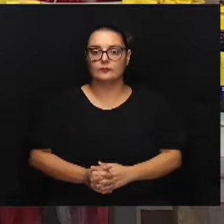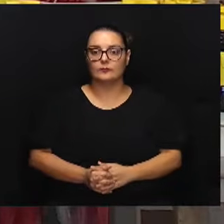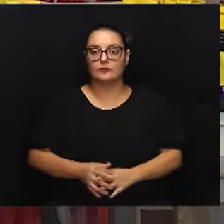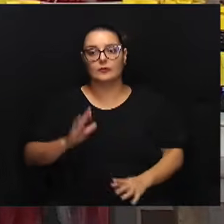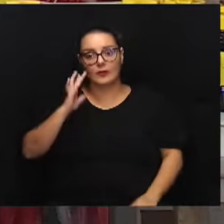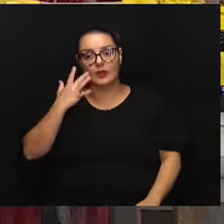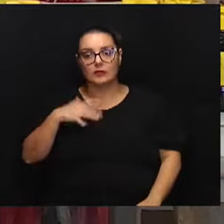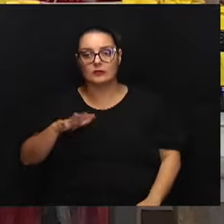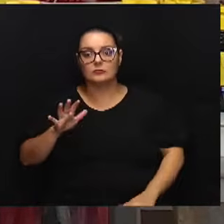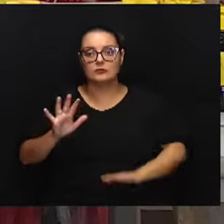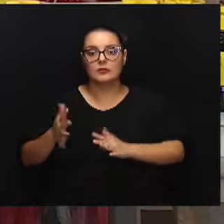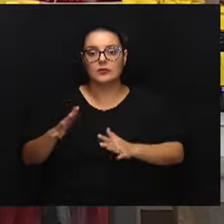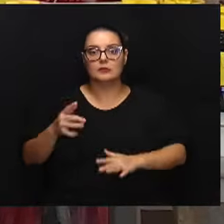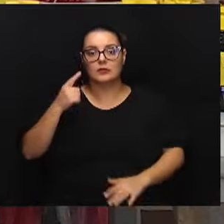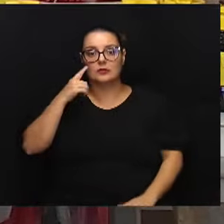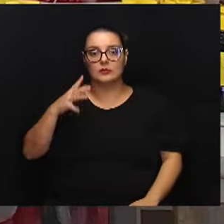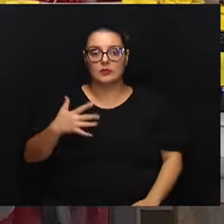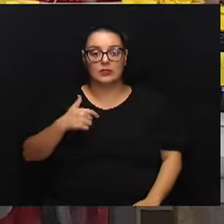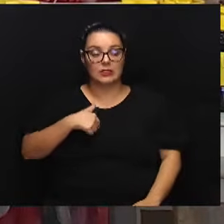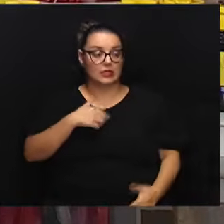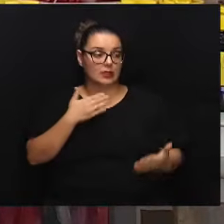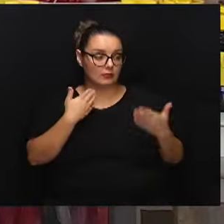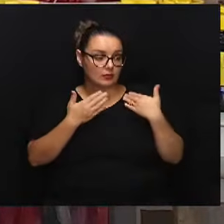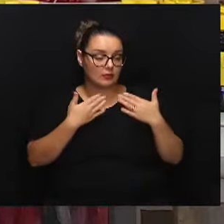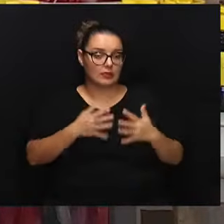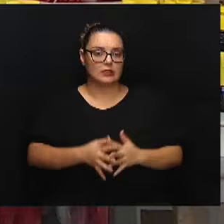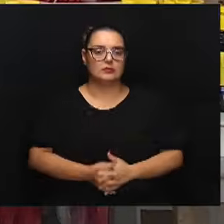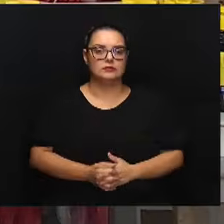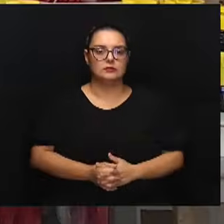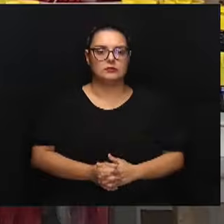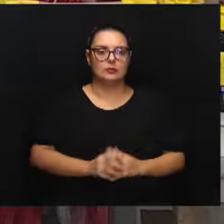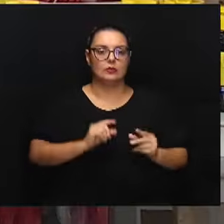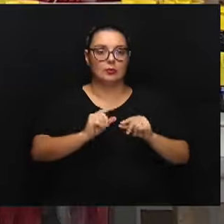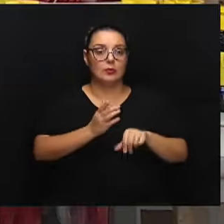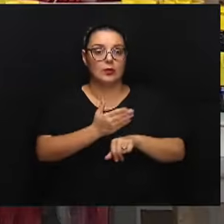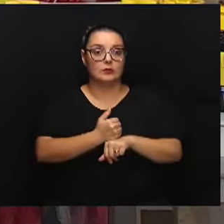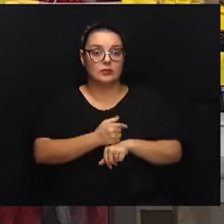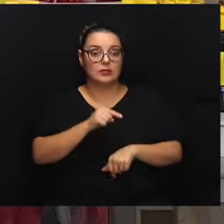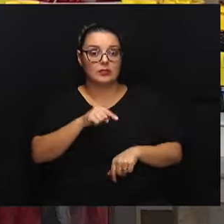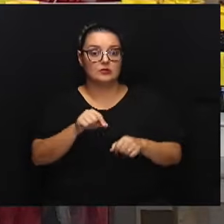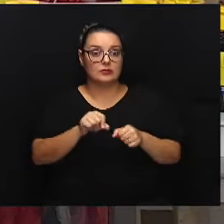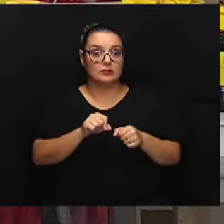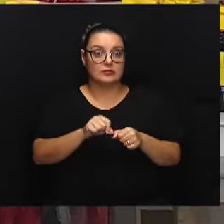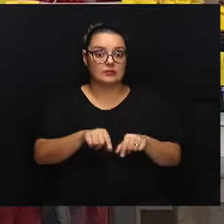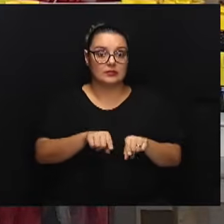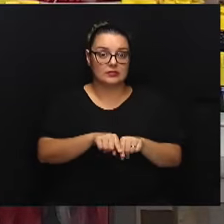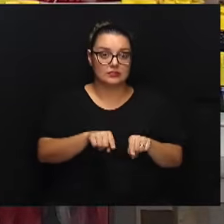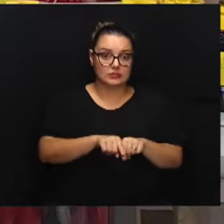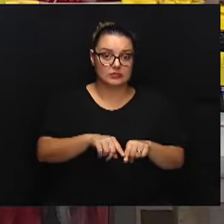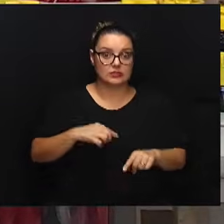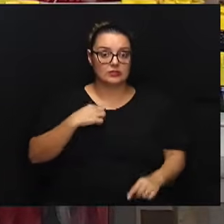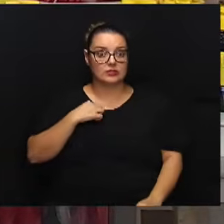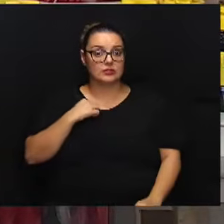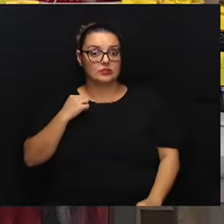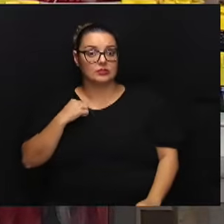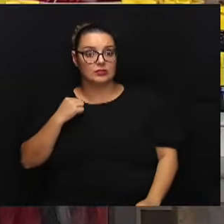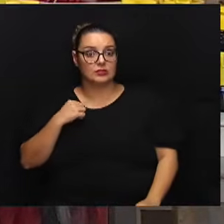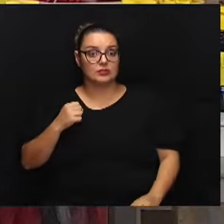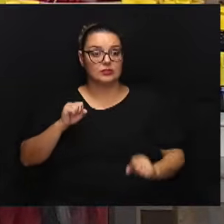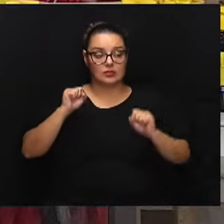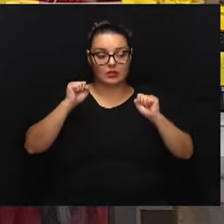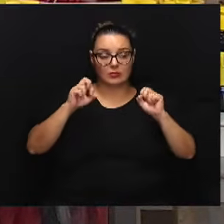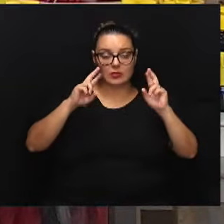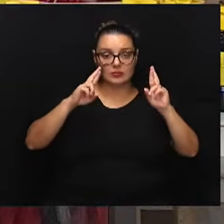é mais ou menos por essa linha. Eu comentei aqui um pouquinho antes que você faz também, né? Camisetas de time e também